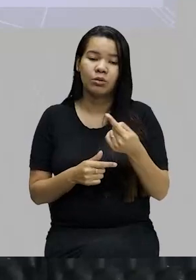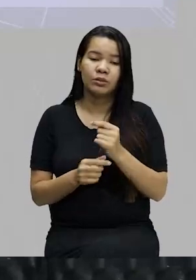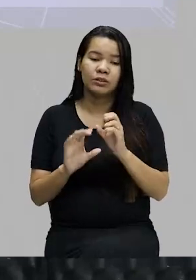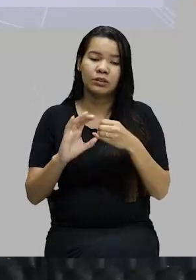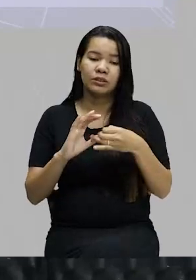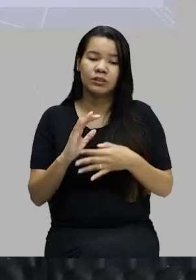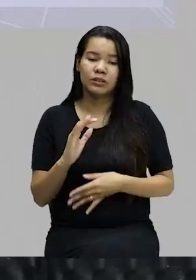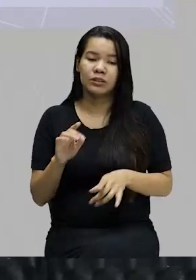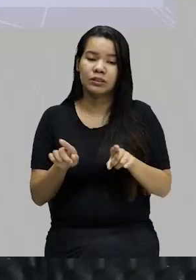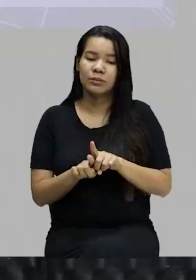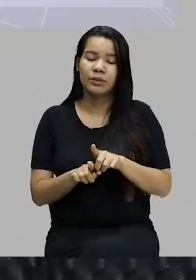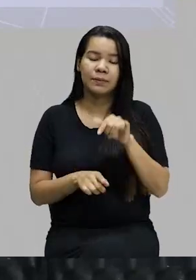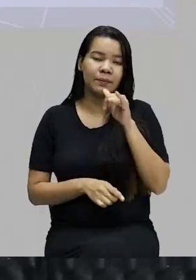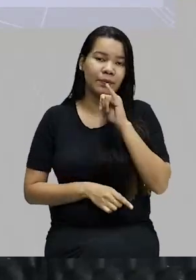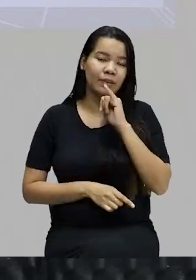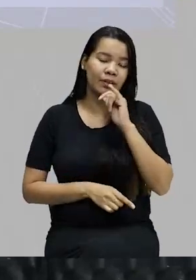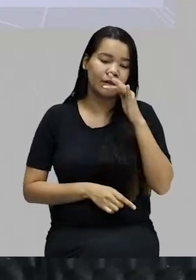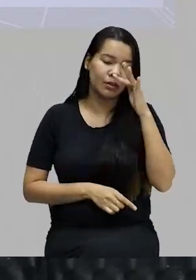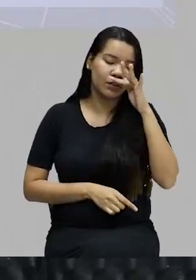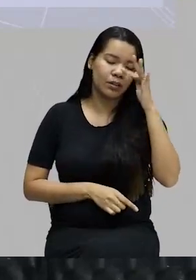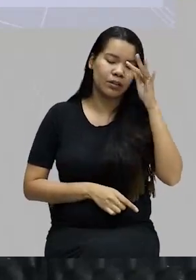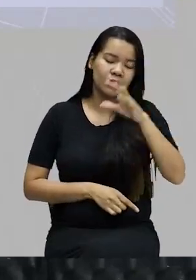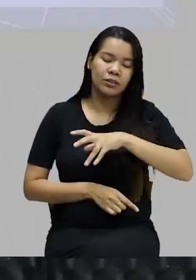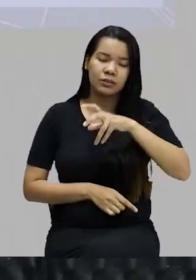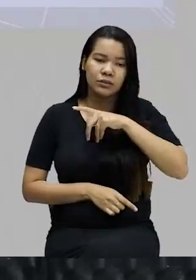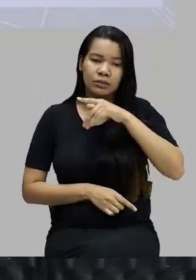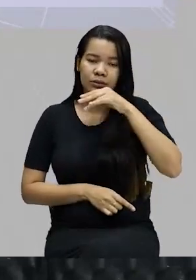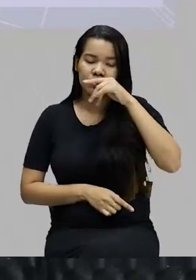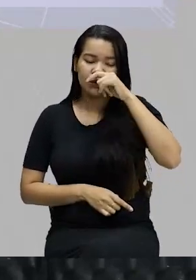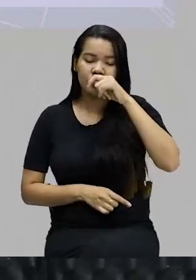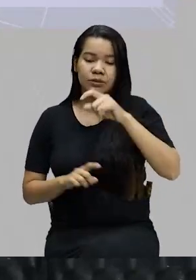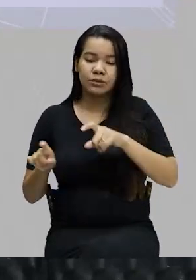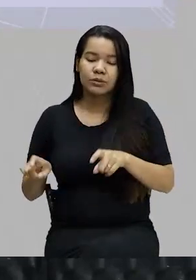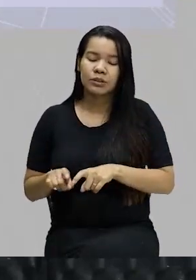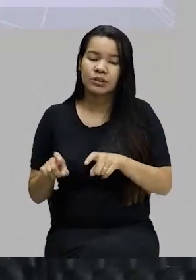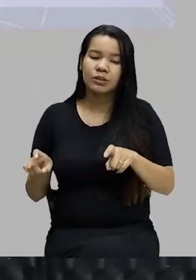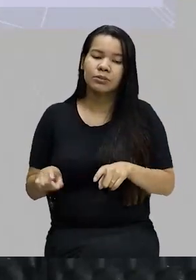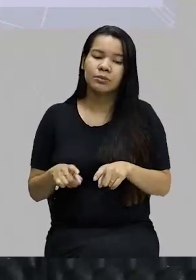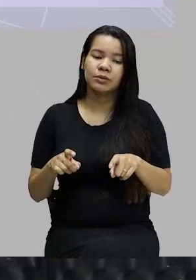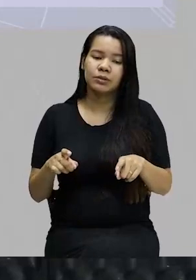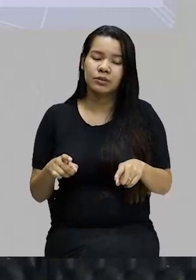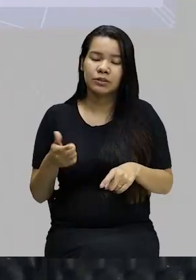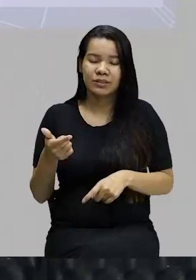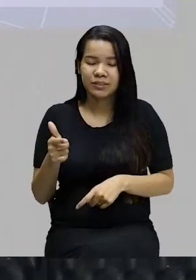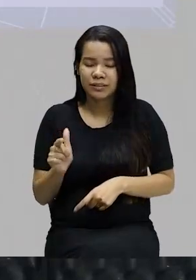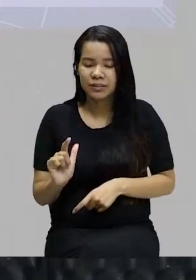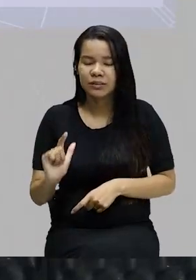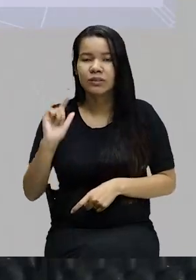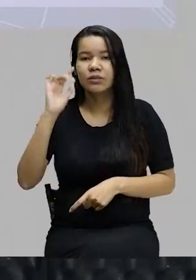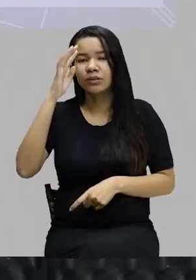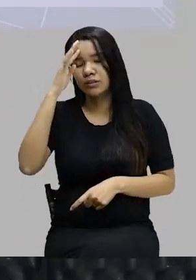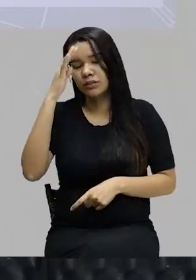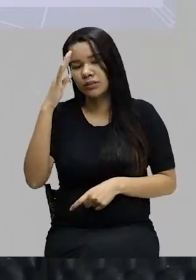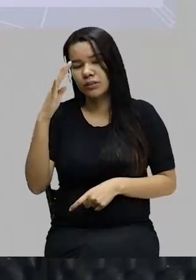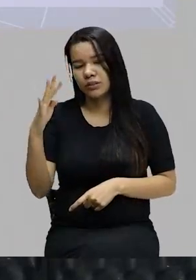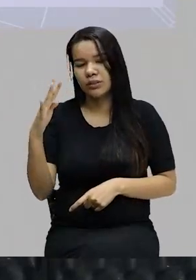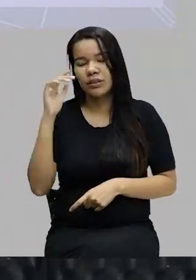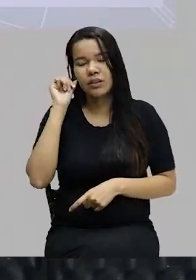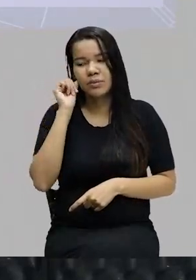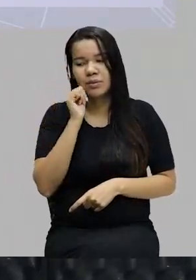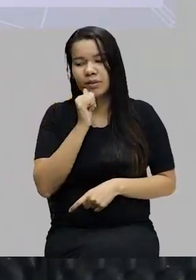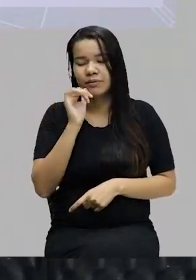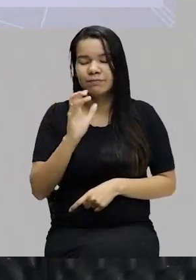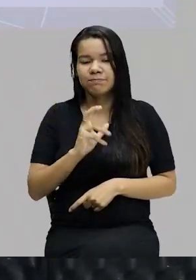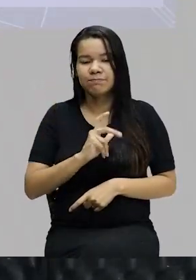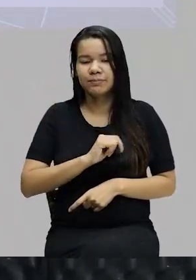A questão das flores, a fragrância, o campo. E, mais uma vez, ele idealiza também a mulher amada,